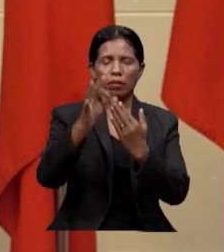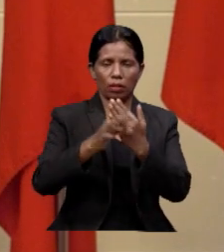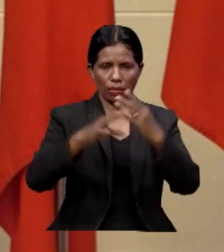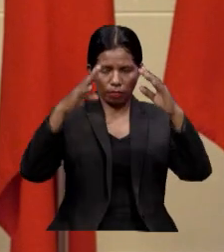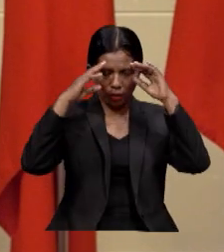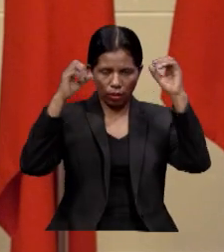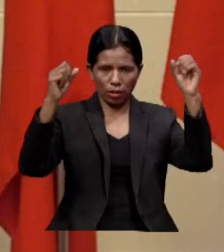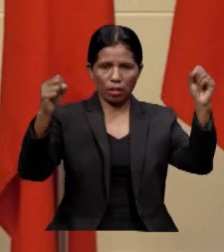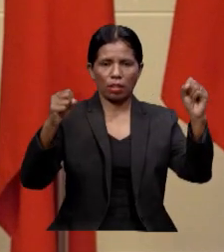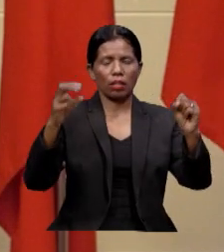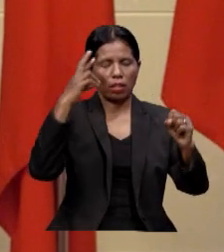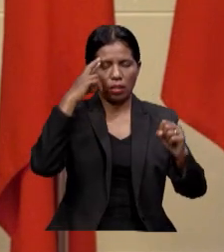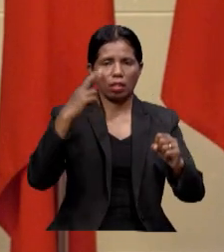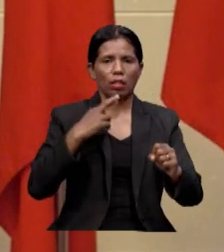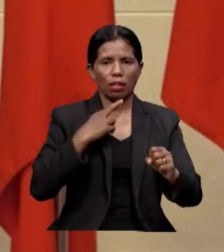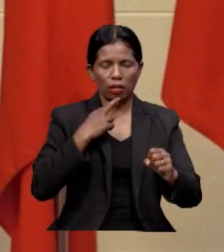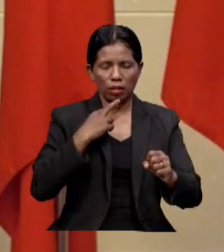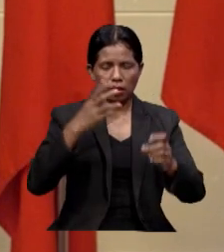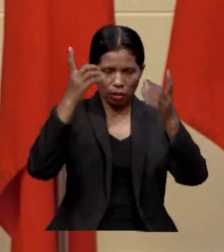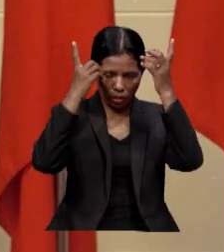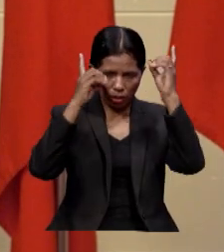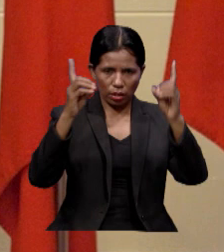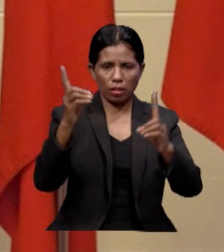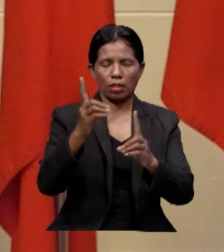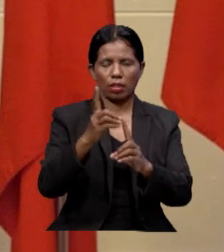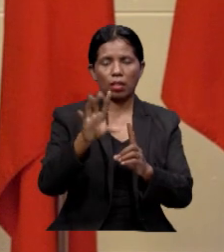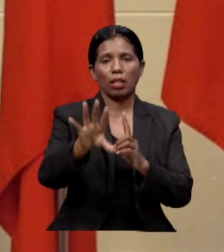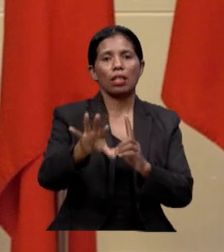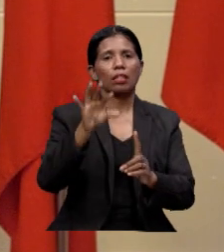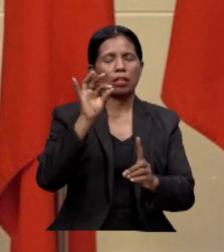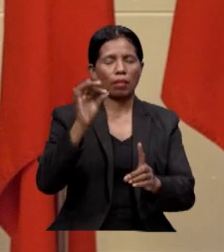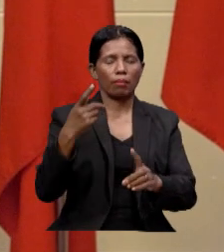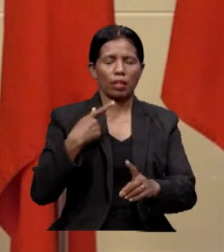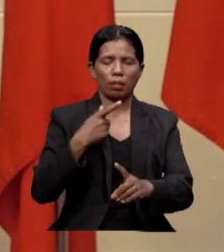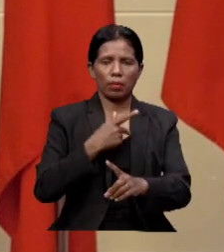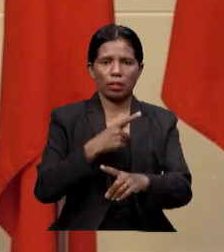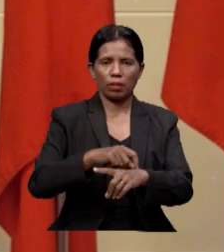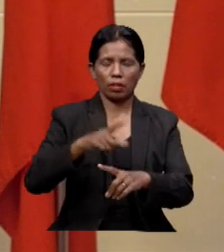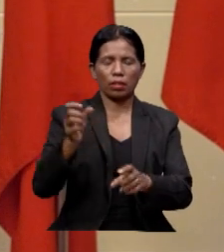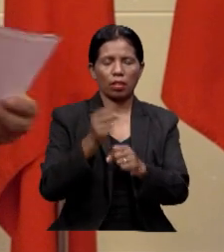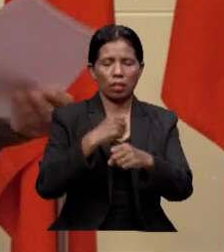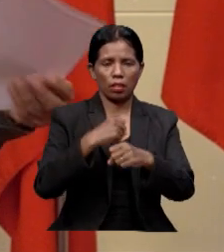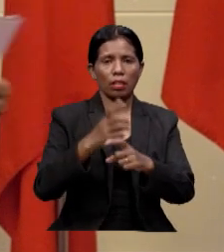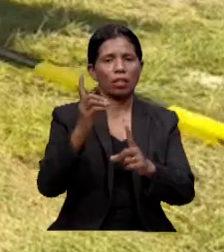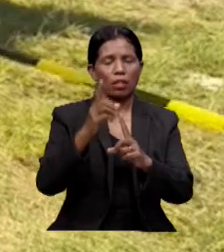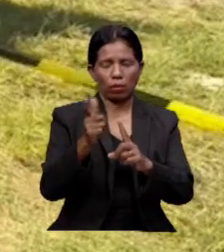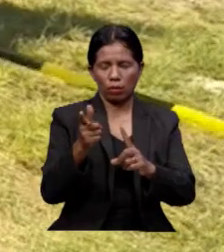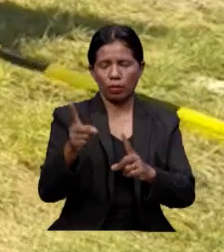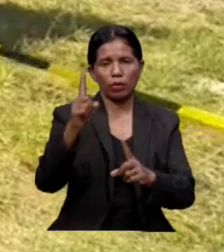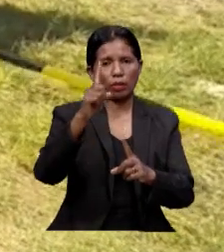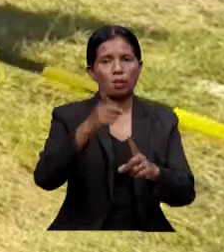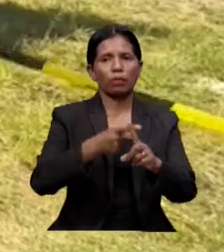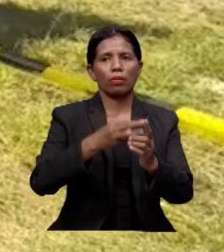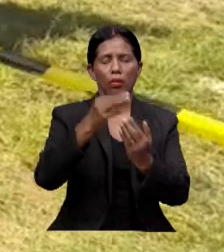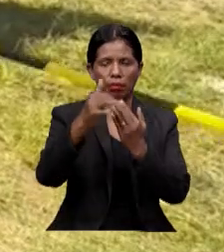presidente república Zero Mazorta decreta ona loron eleição parlamentar ne be se realiza e a loron ronulu resinida fulan